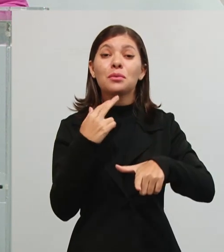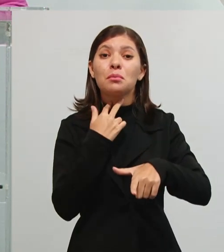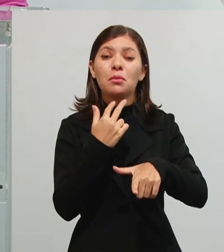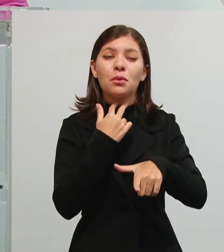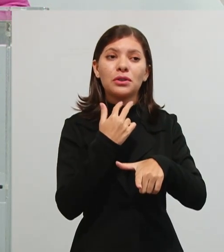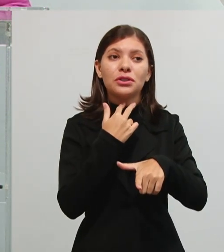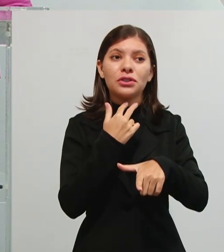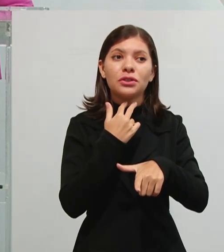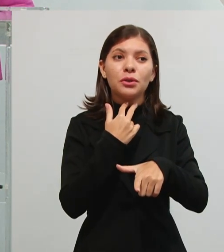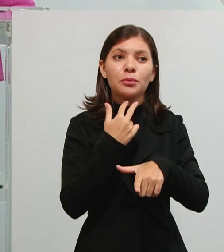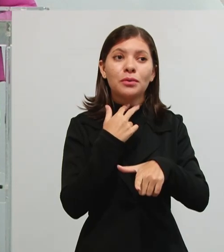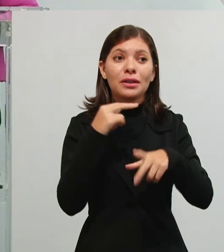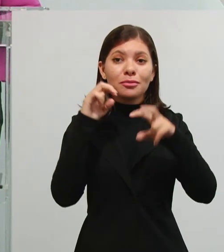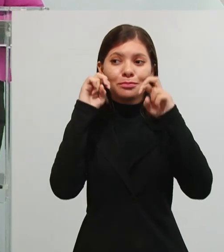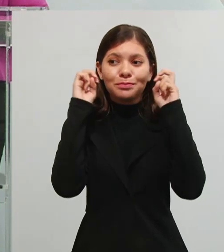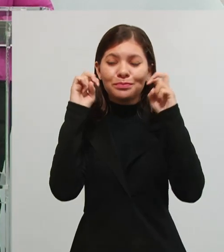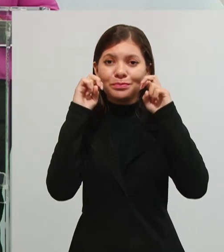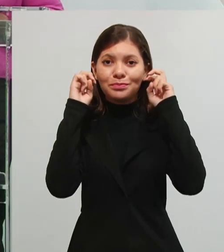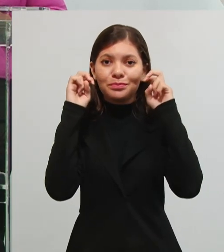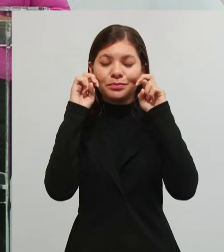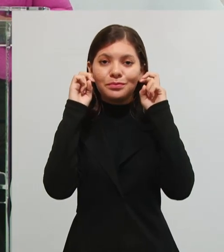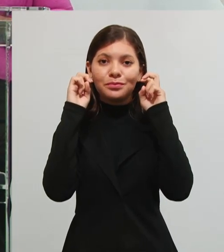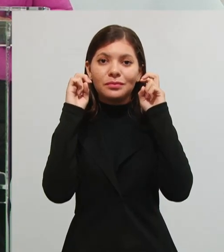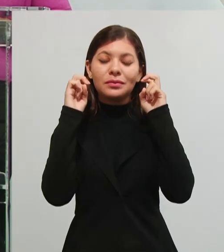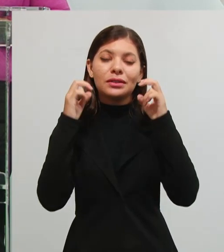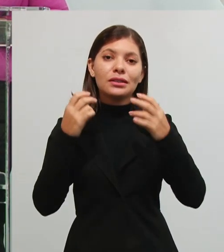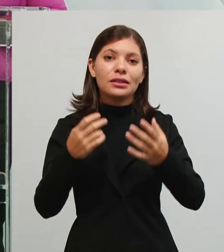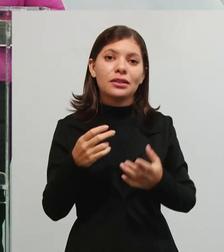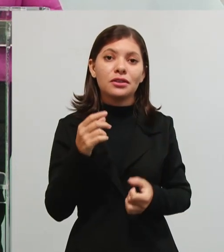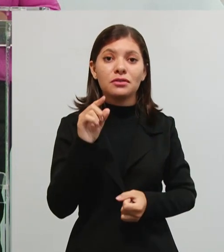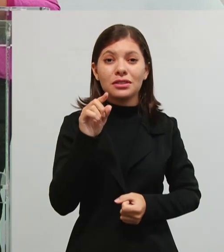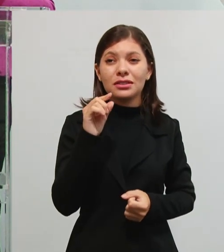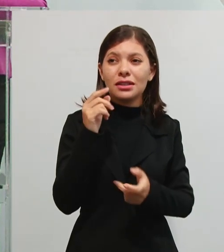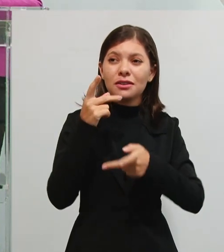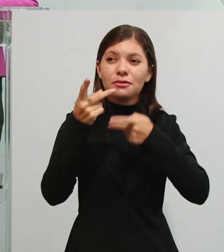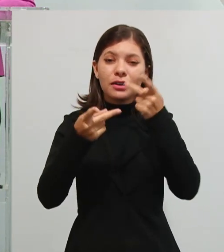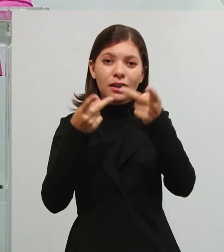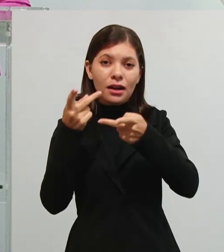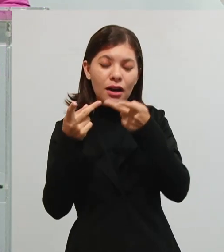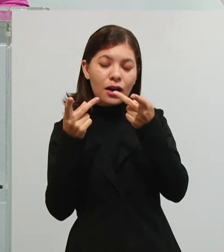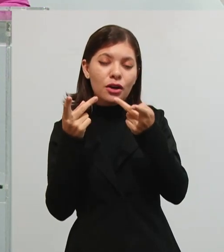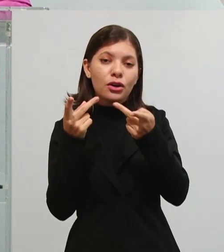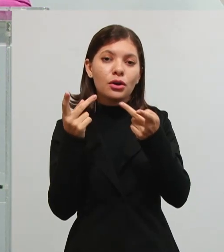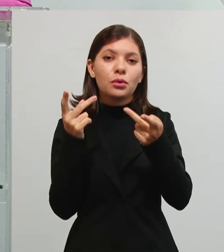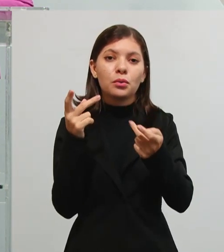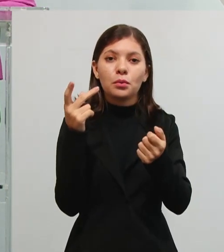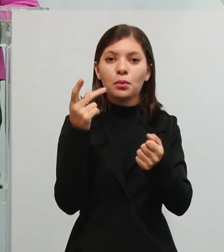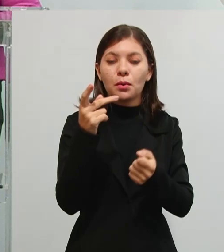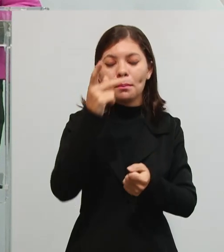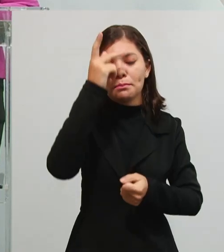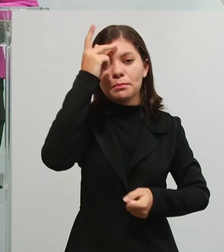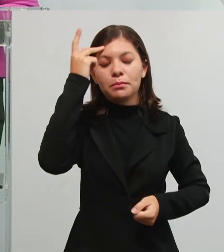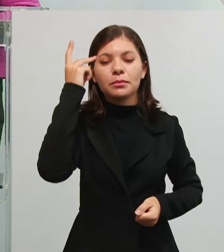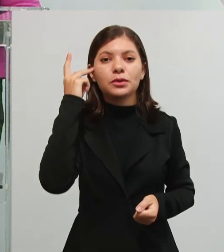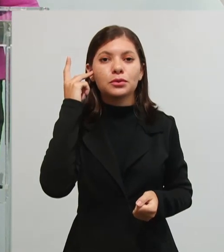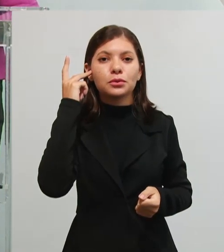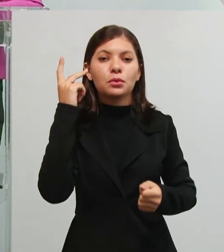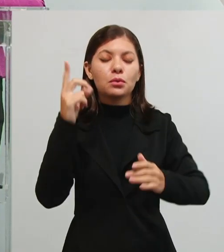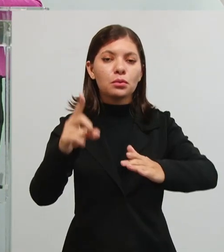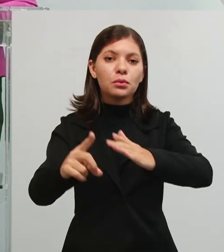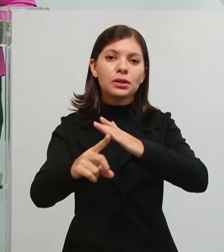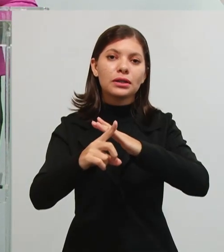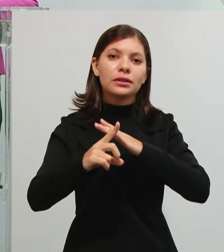de constrangimento. Tudo certo? Se você for falar com a pessoa que está devendo, com o devedor, com aquele